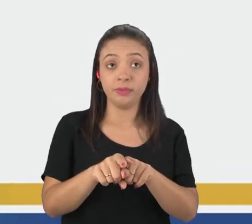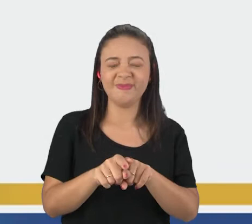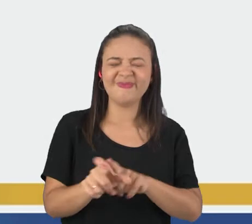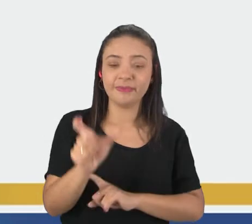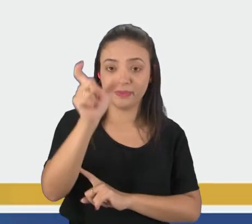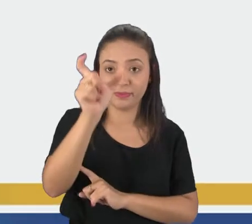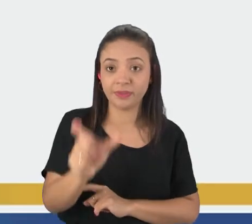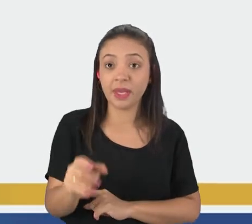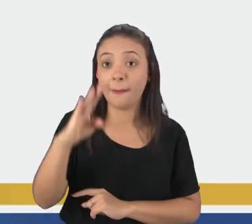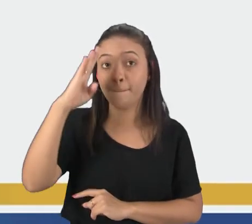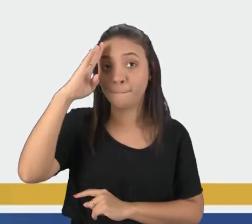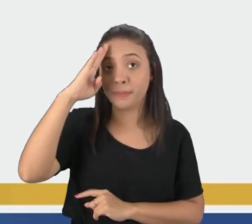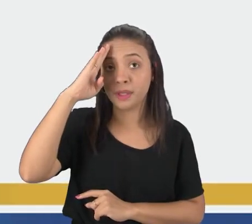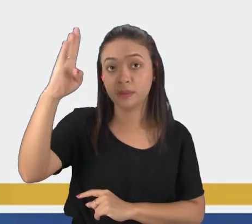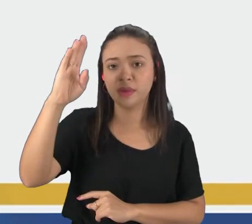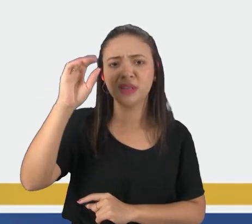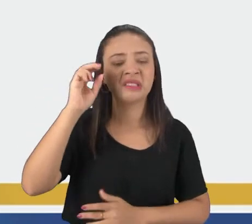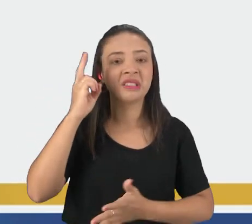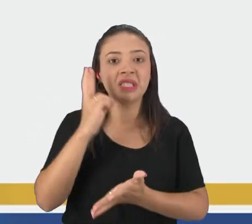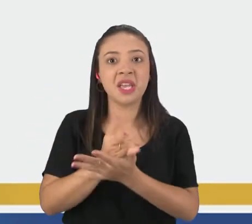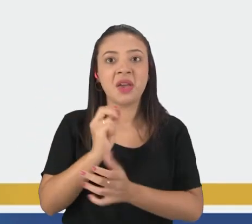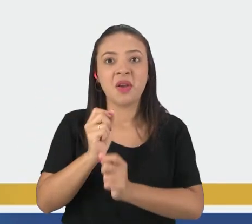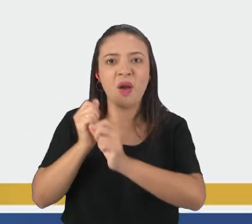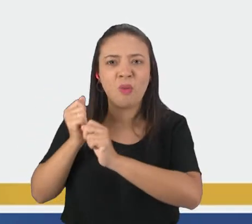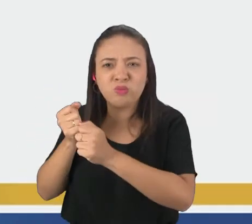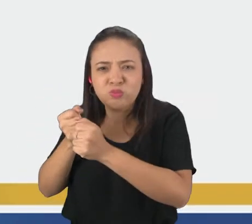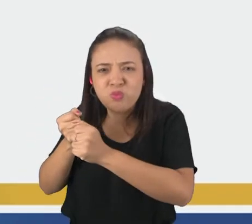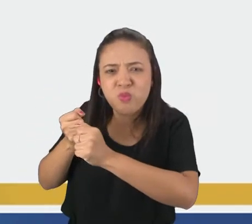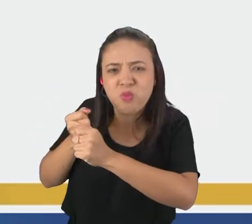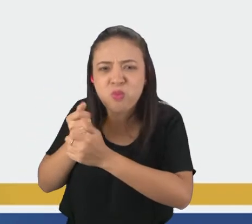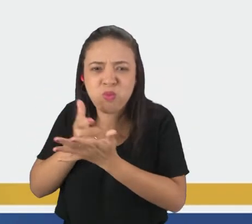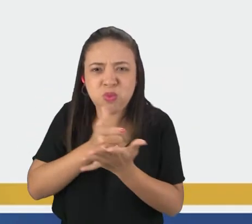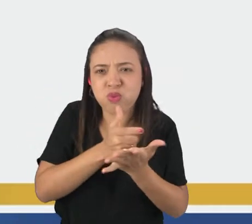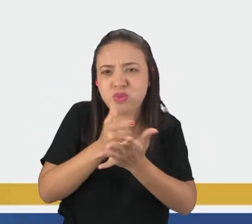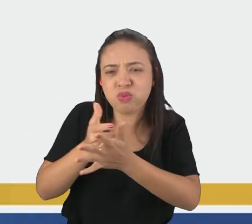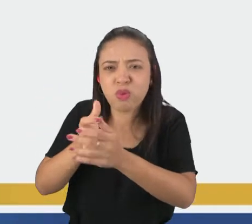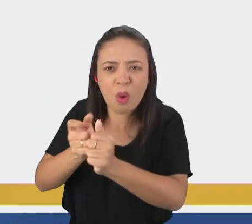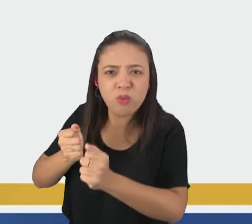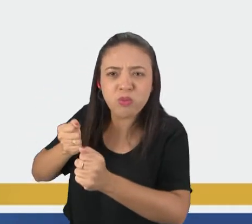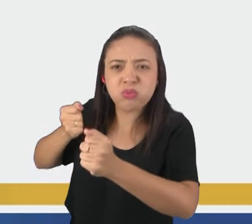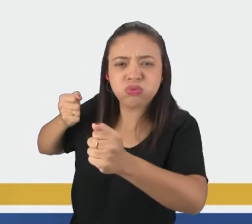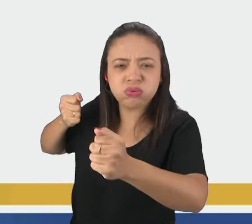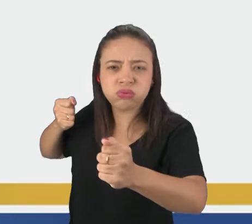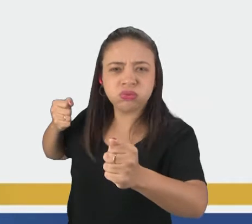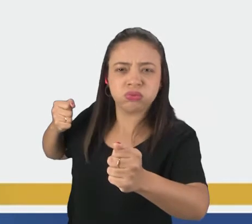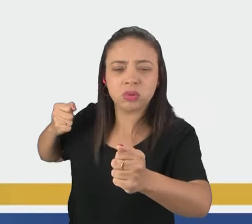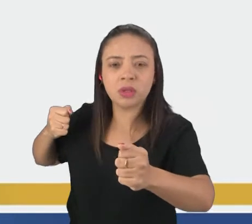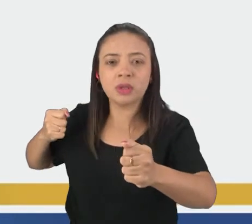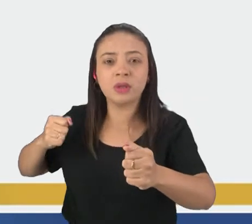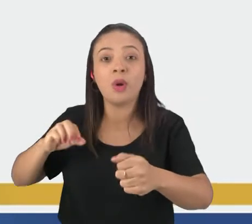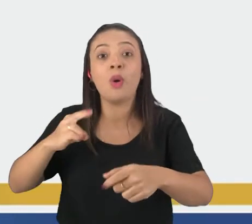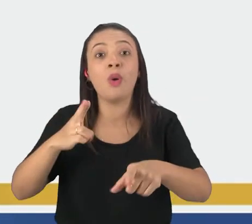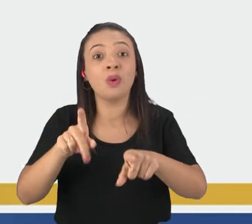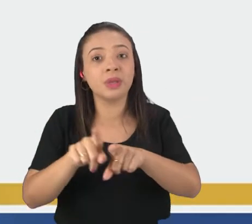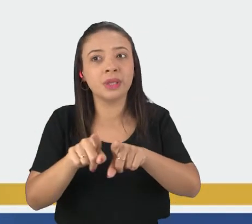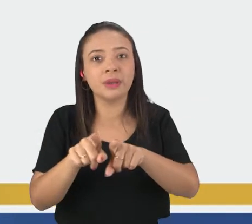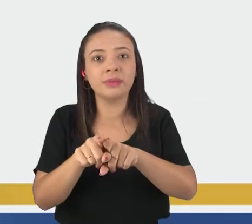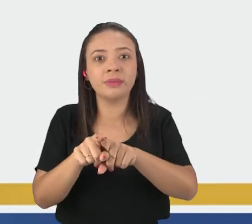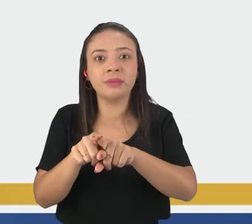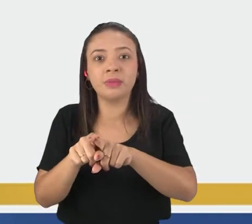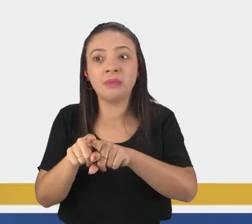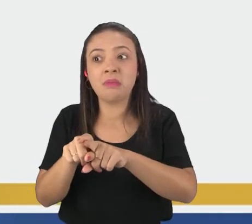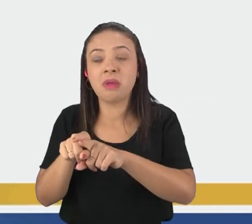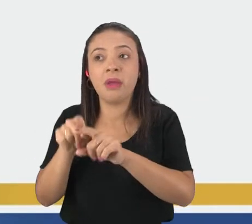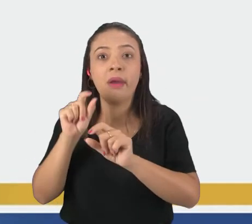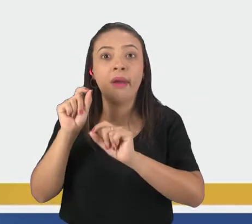principal, geralmente, ele é um guerreiro, né? Um ser encantatório, né? Ou sobrenatural, que